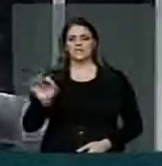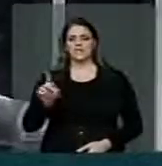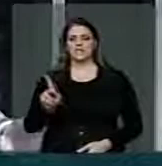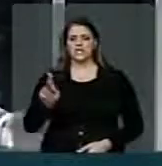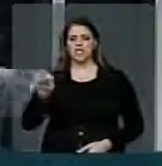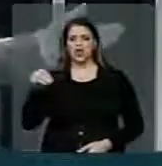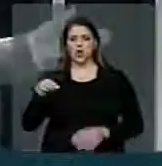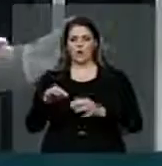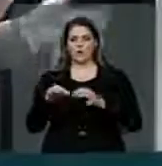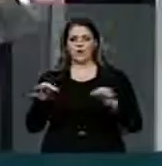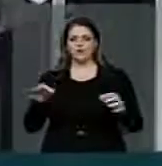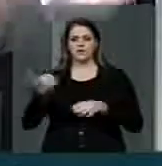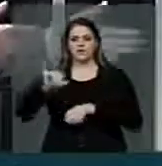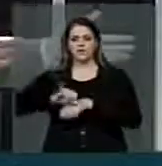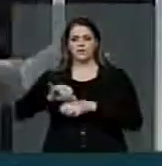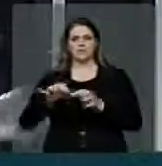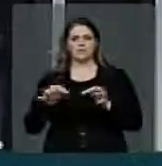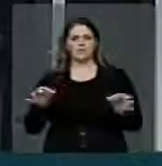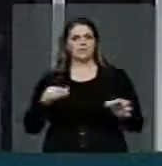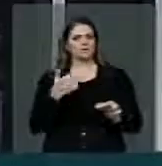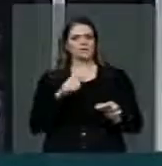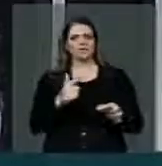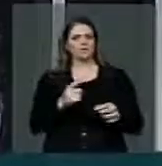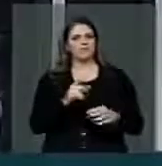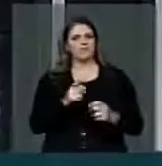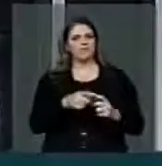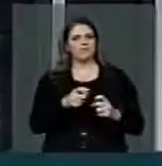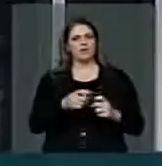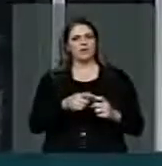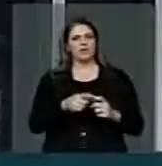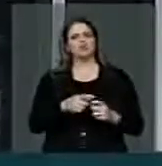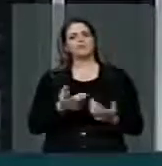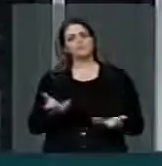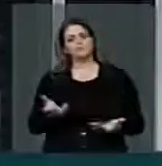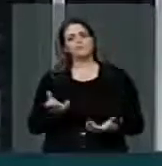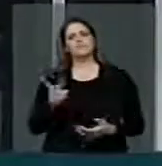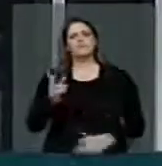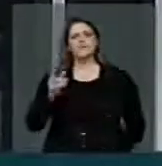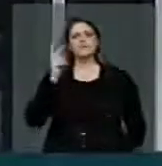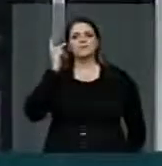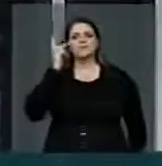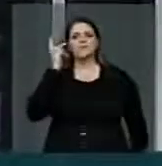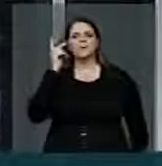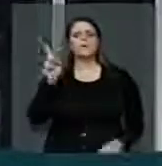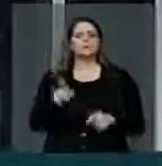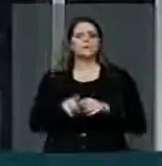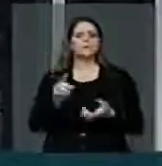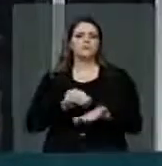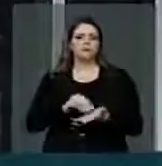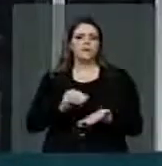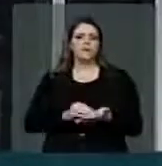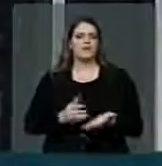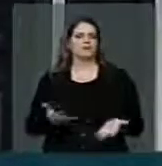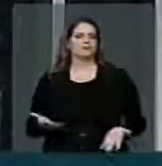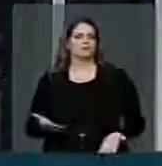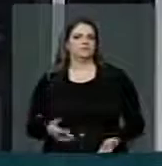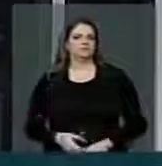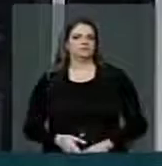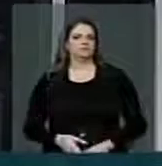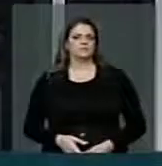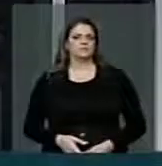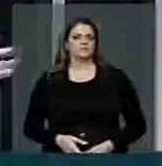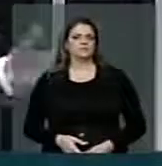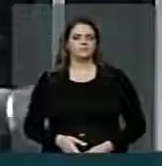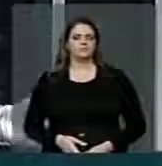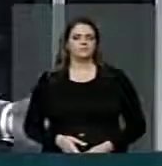médico. Como o doutor Adib Jatene disse aqui também, que na periferia de São Paulo há locais que faltam médicos também. E